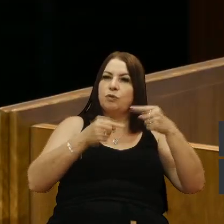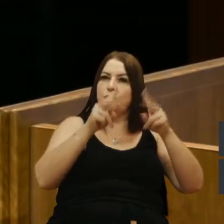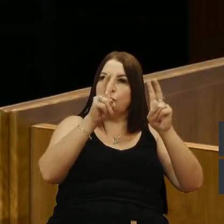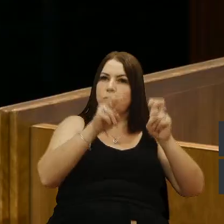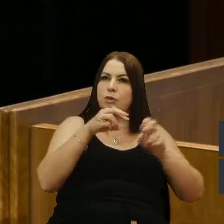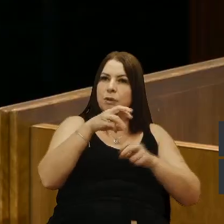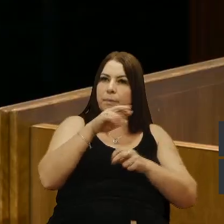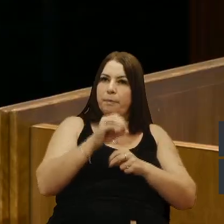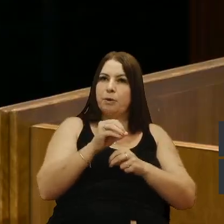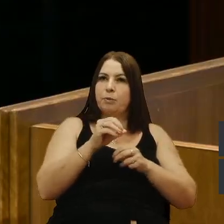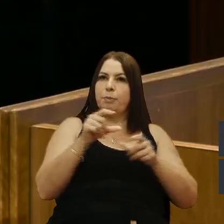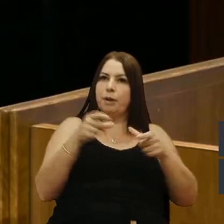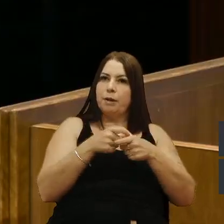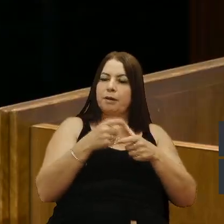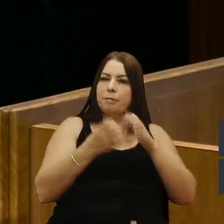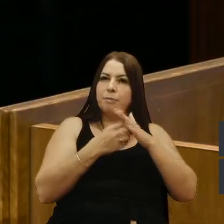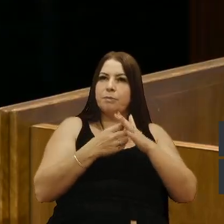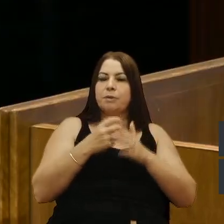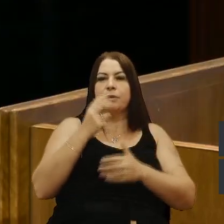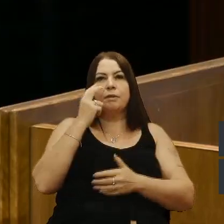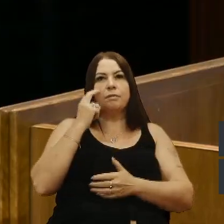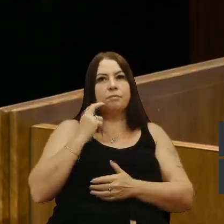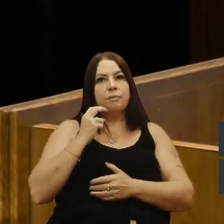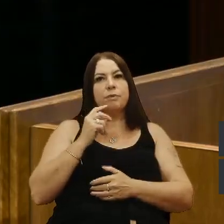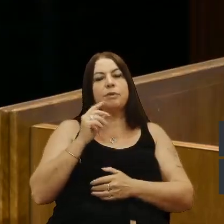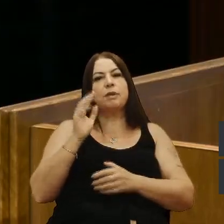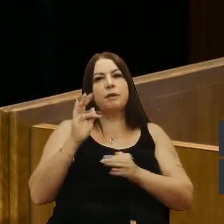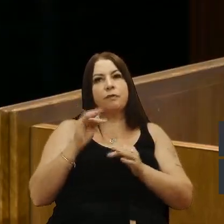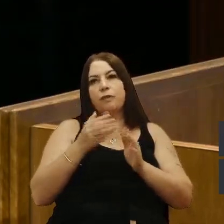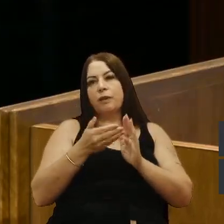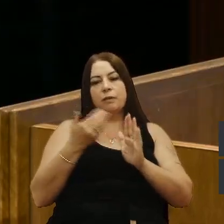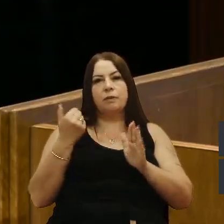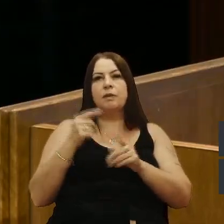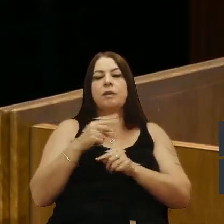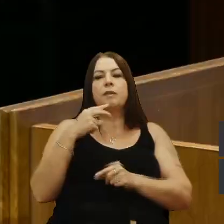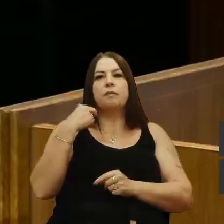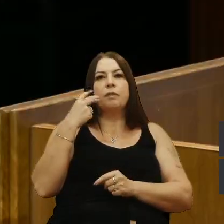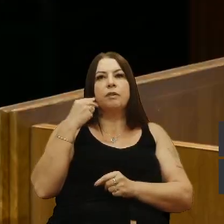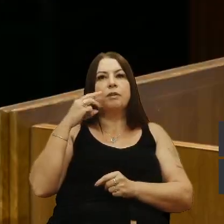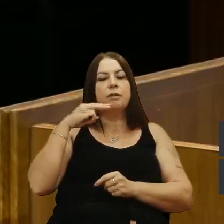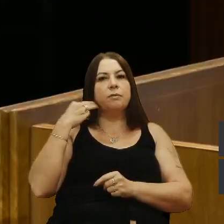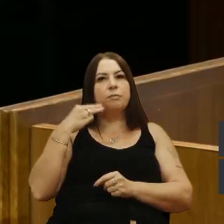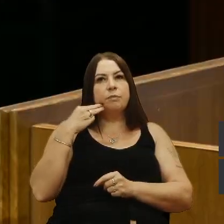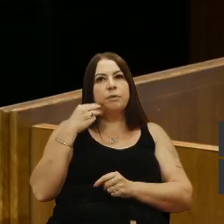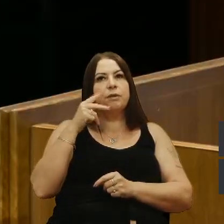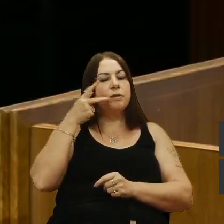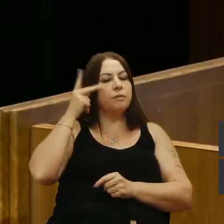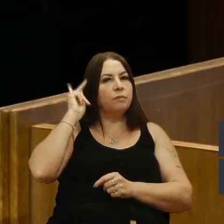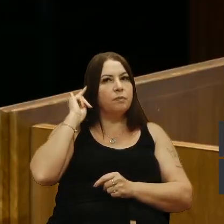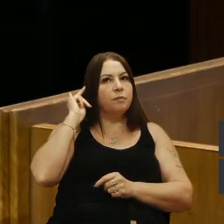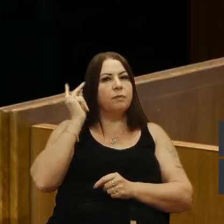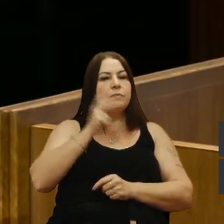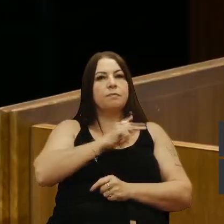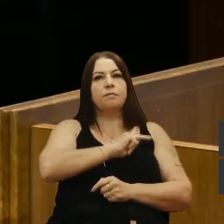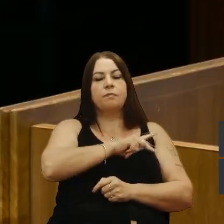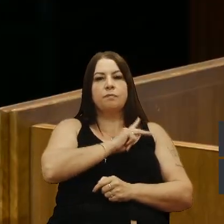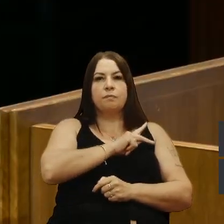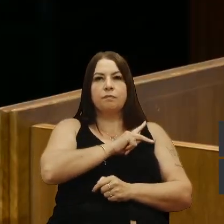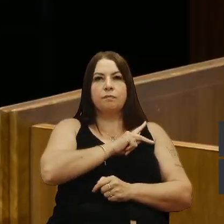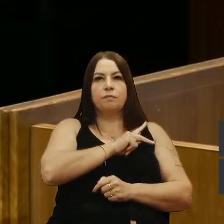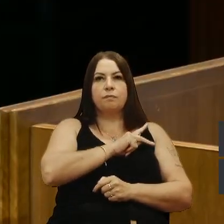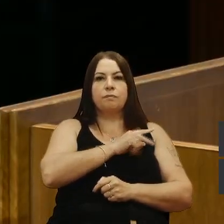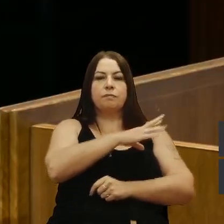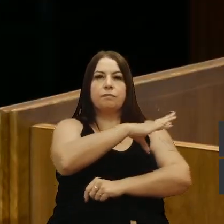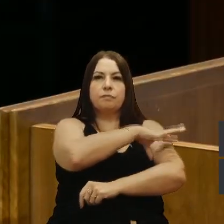micro e pequena empresa, vereador Daniel Santos, que não está mais conosco aqui, vereadora Marisol, Iago Morandi, Pedro Rodrigues,